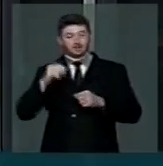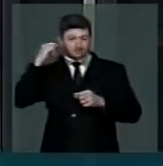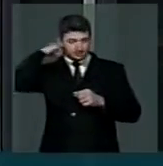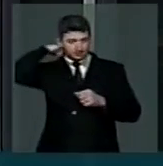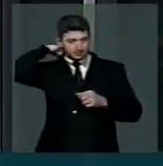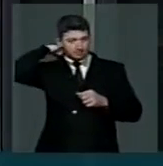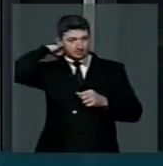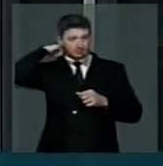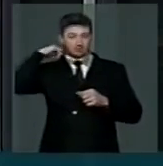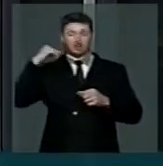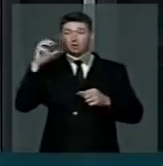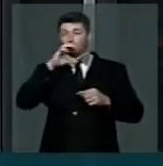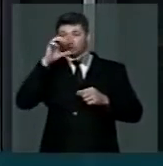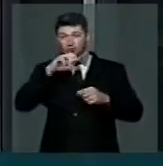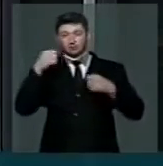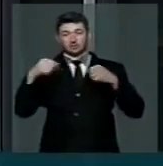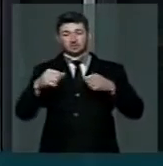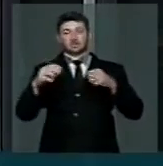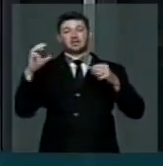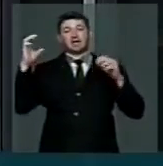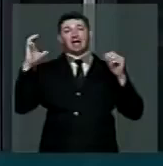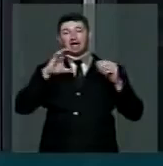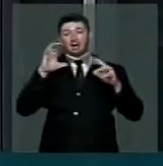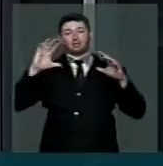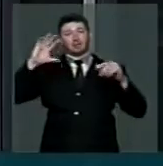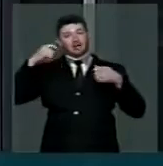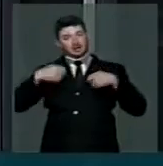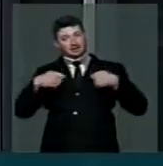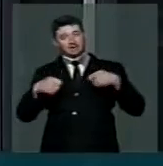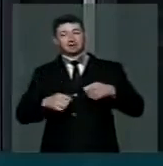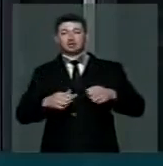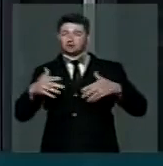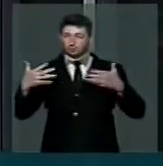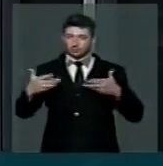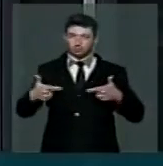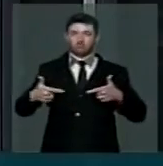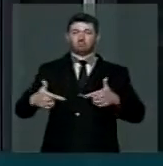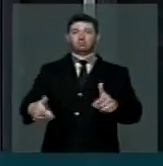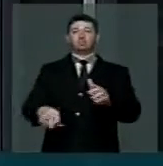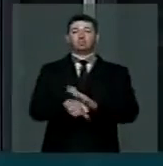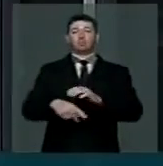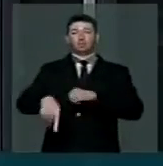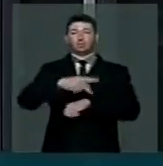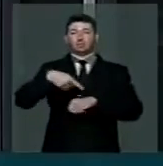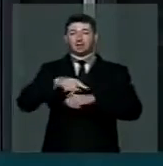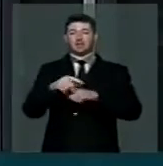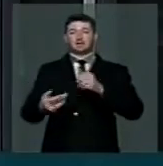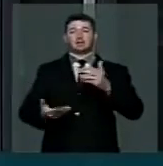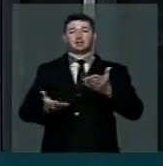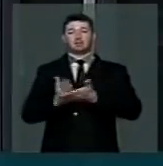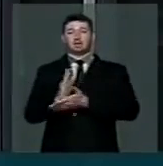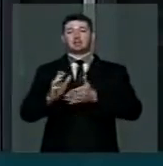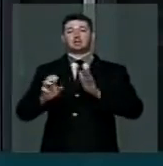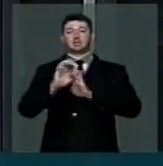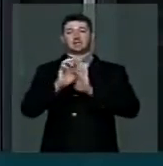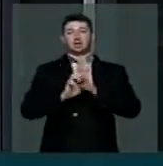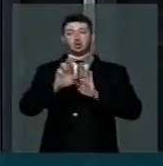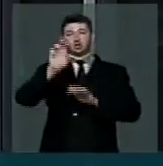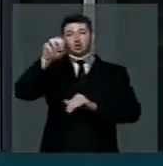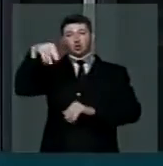coincidência à urgente e imperiosa necessidade de mobilização das nações signatárias do Estatuto de Roma